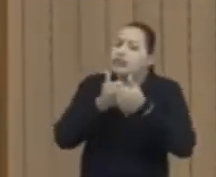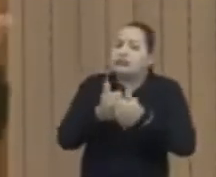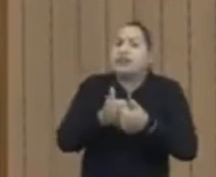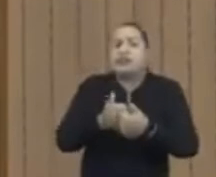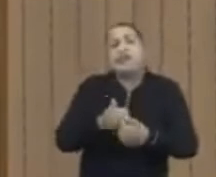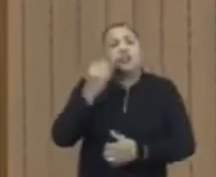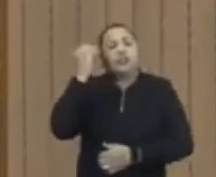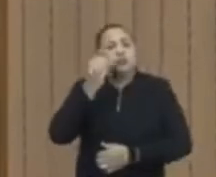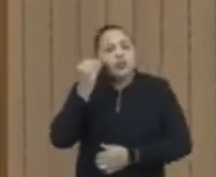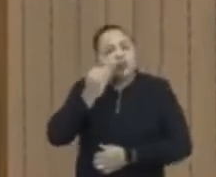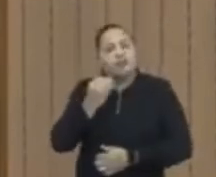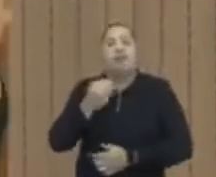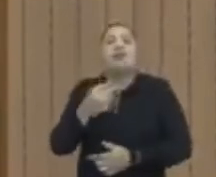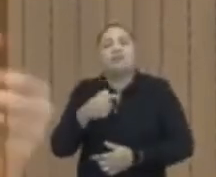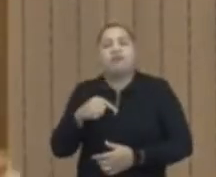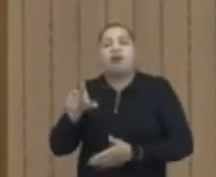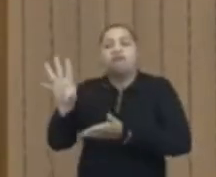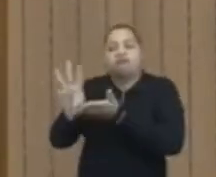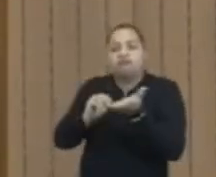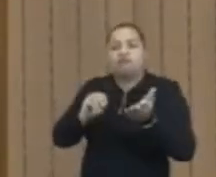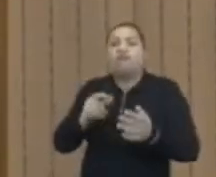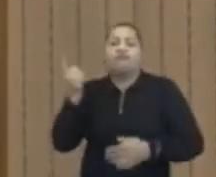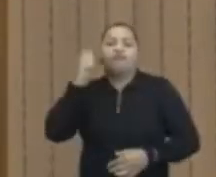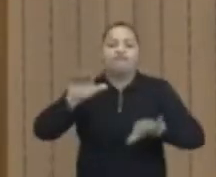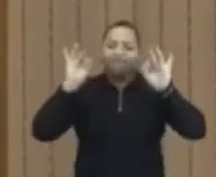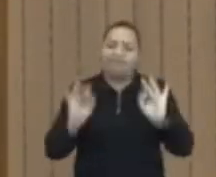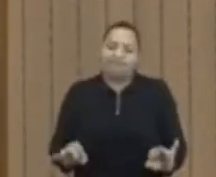a experiência do Potiguar, e deu certo. Enfim,